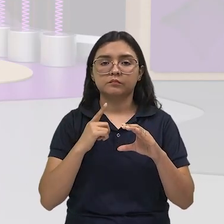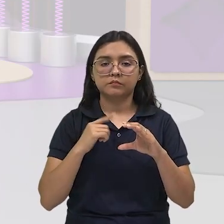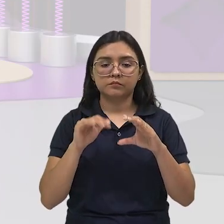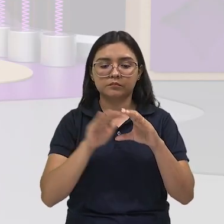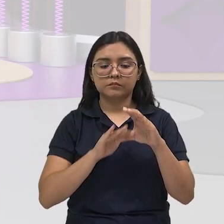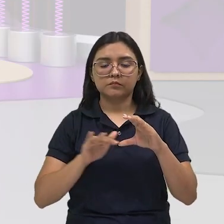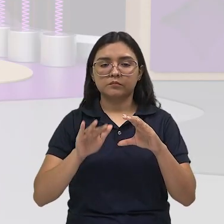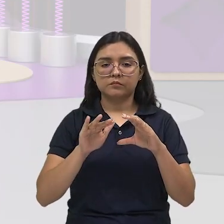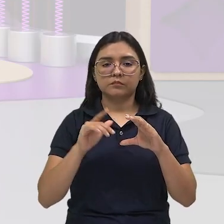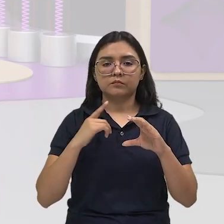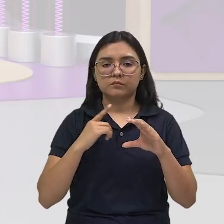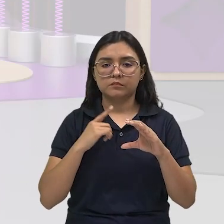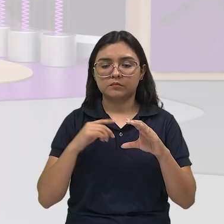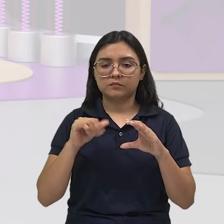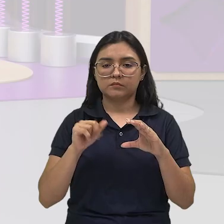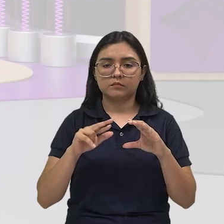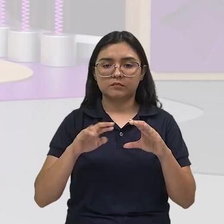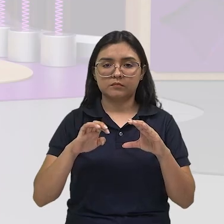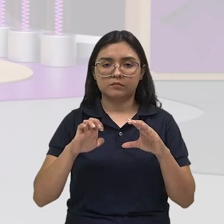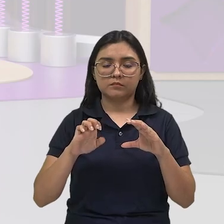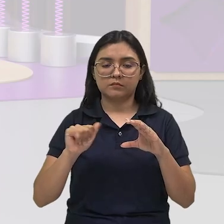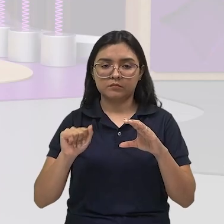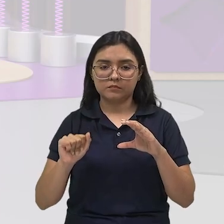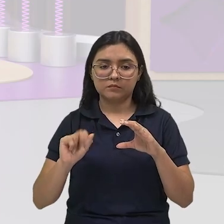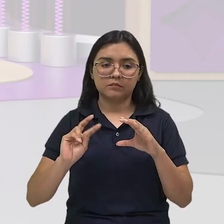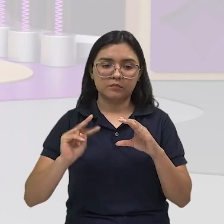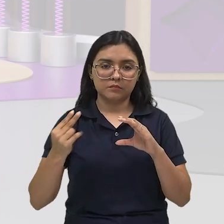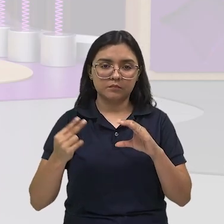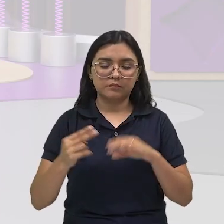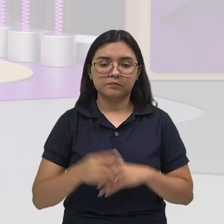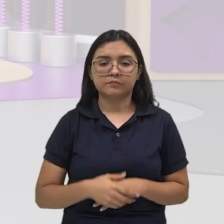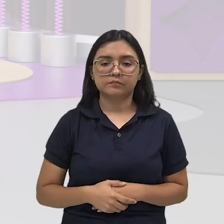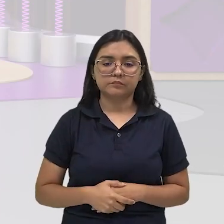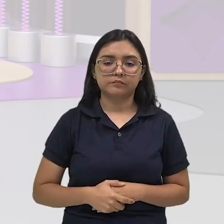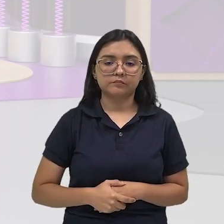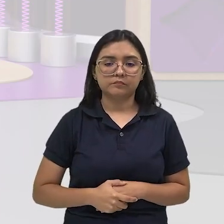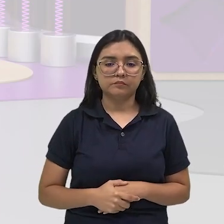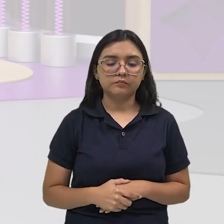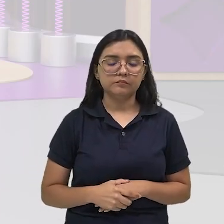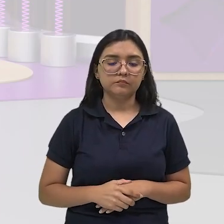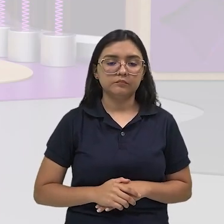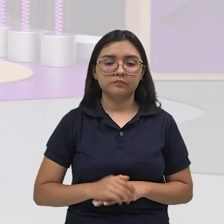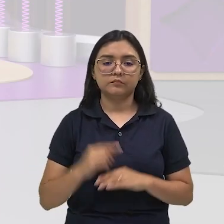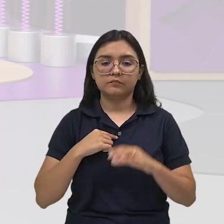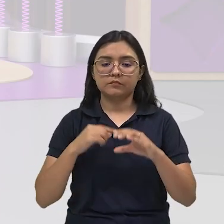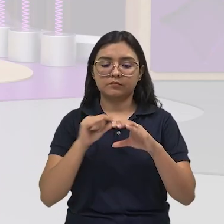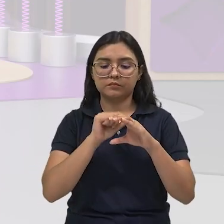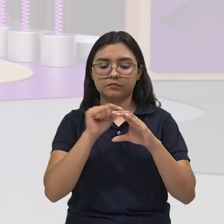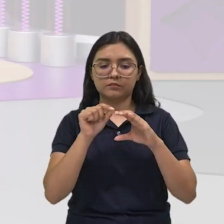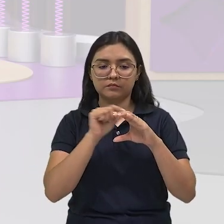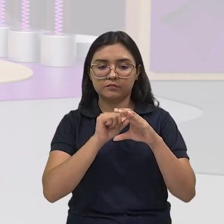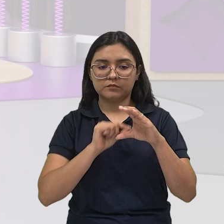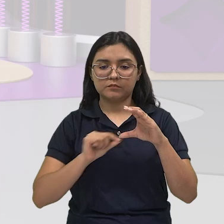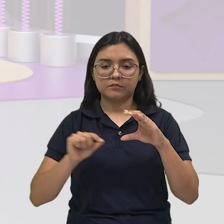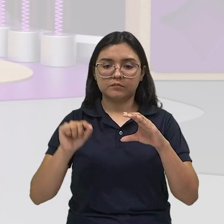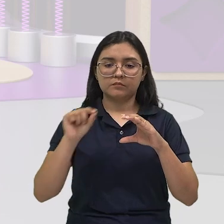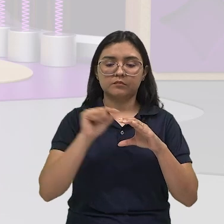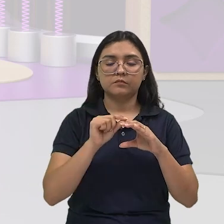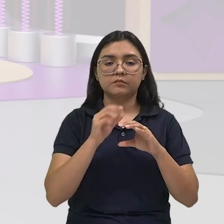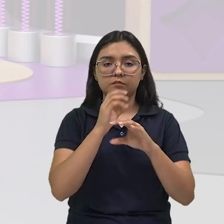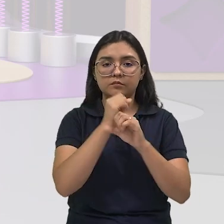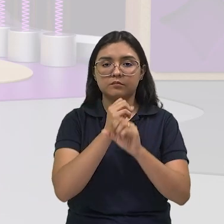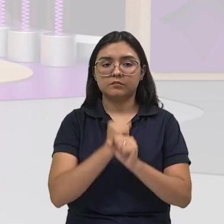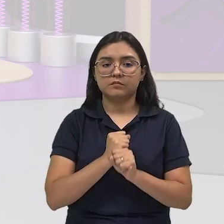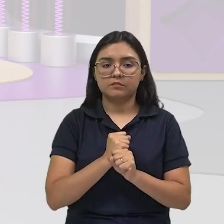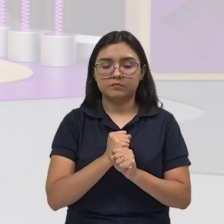ele possui área, vai ficar unidade ao quadrado. A circunferência é unidimensional. Eu estou calculando